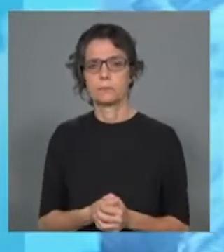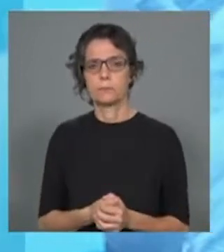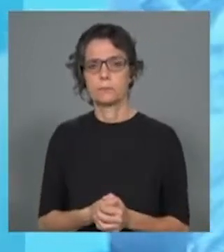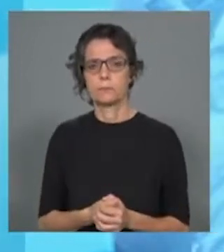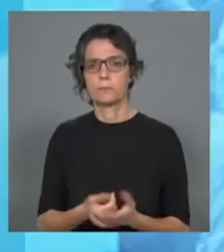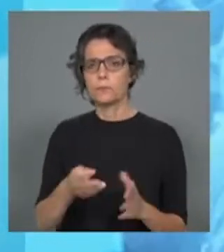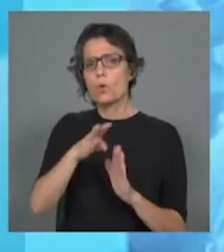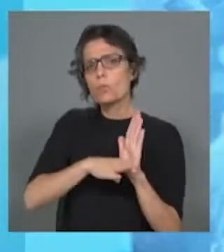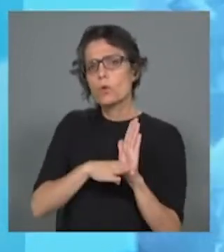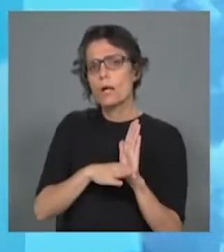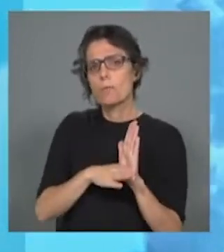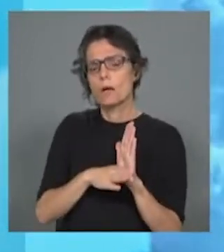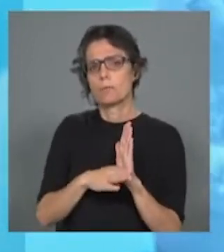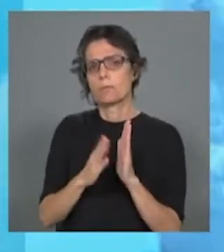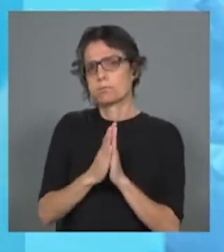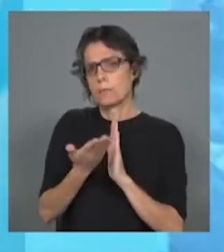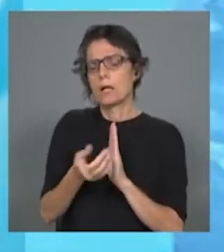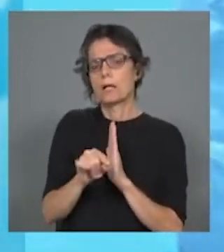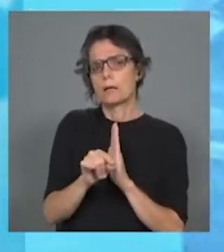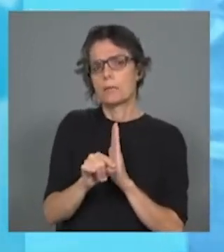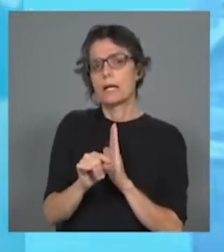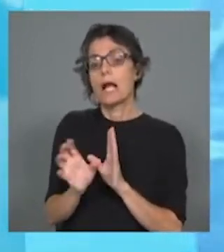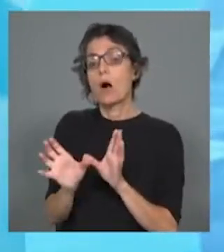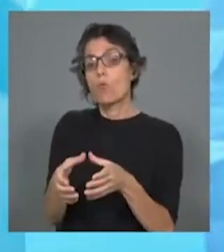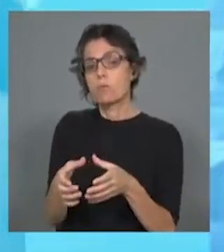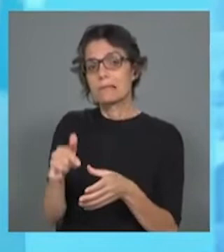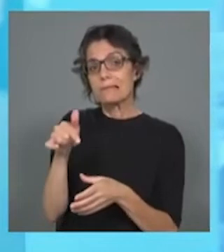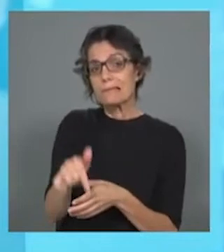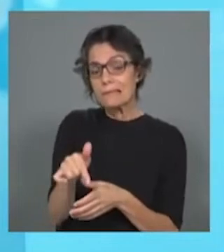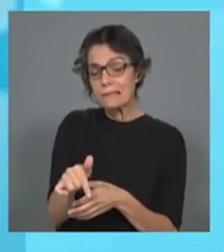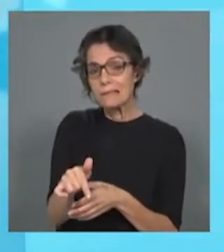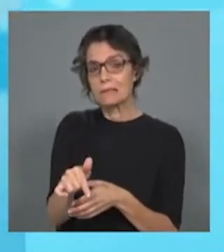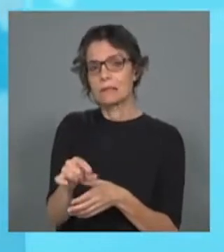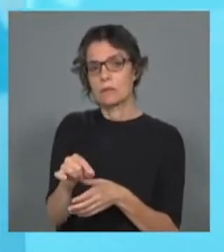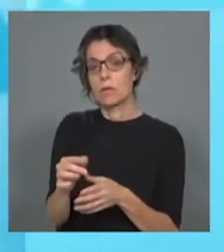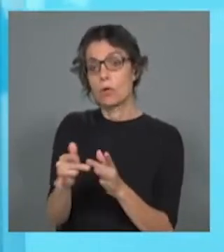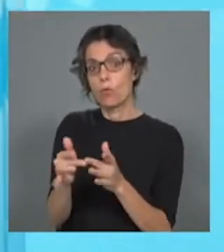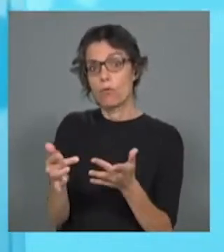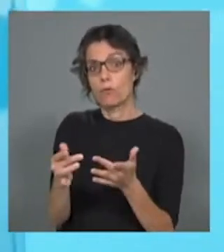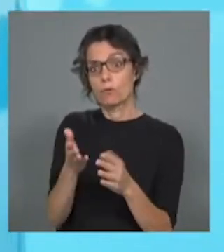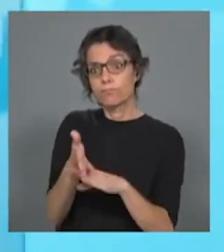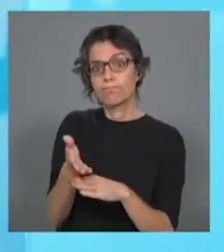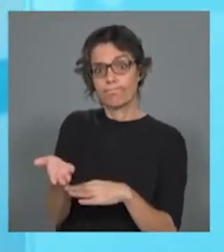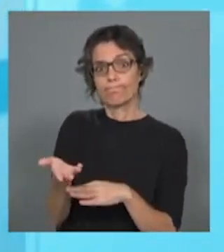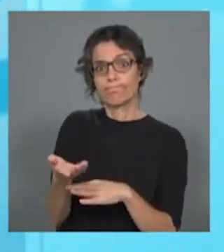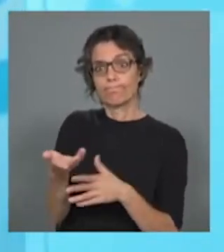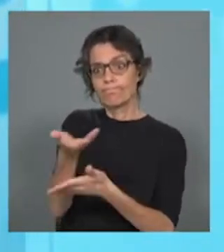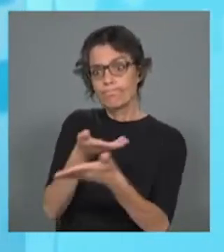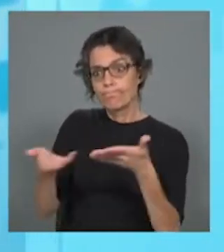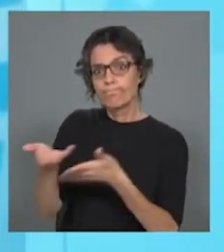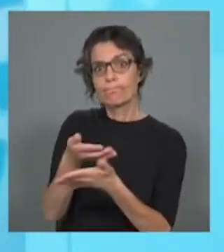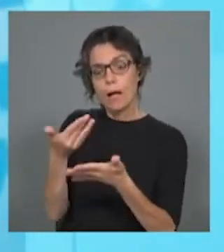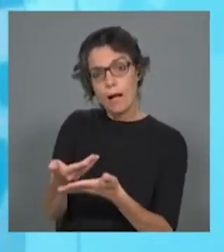o programa em si que é emitido, mas depois a comissão que reúne. E aí há um contacto muito direto entre todos e acaba